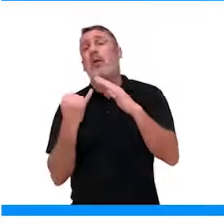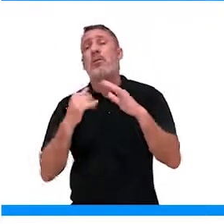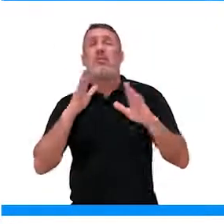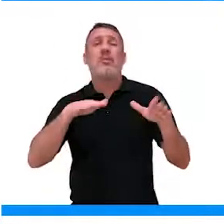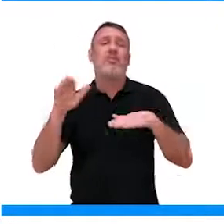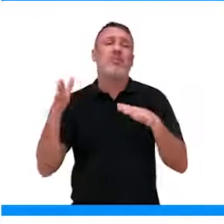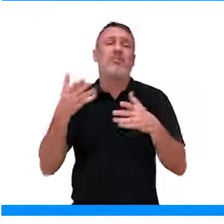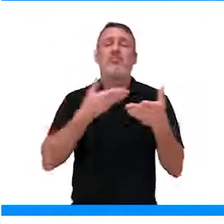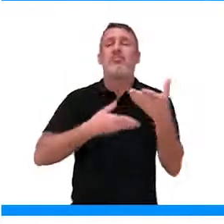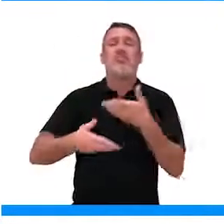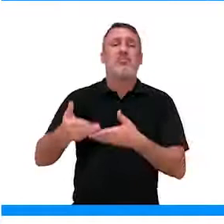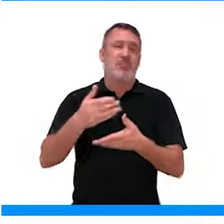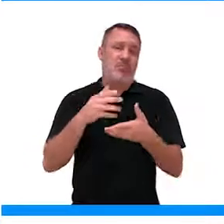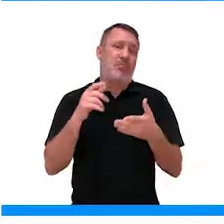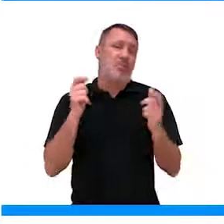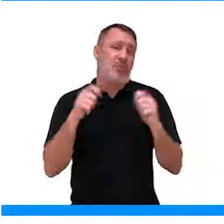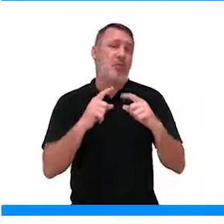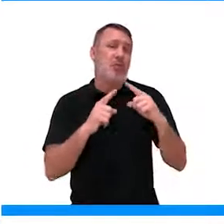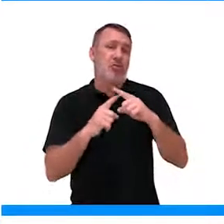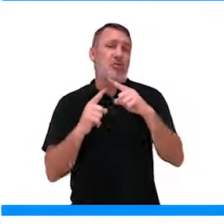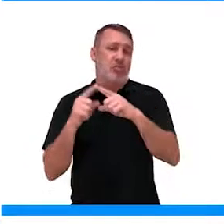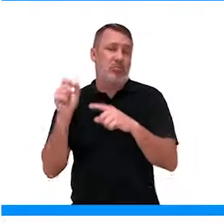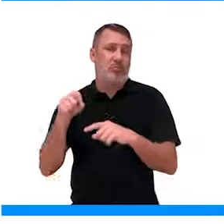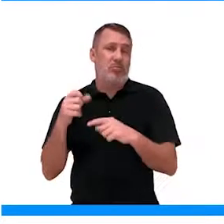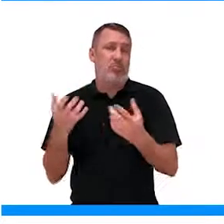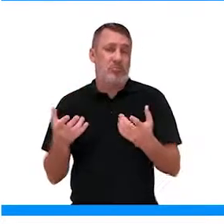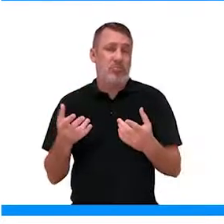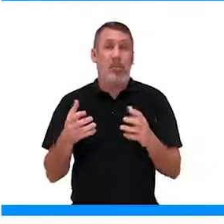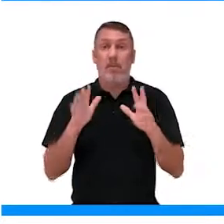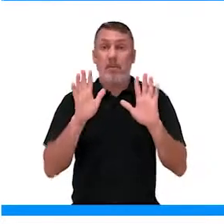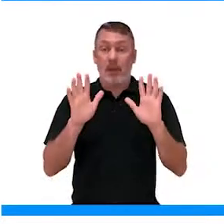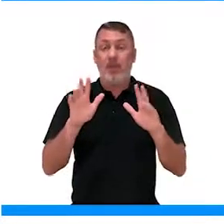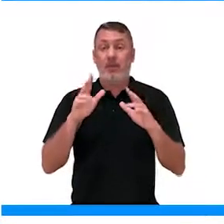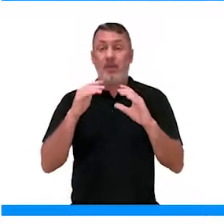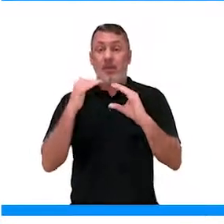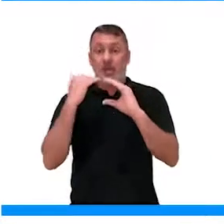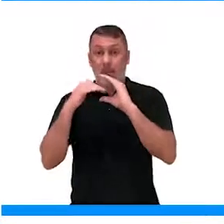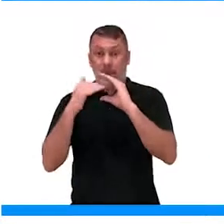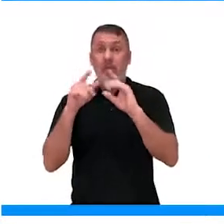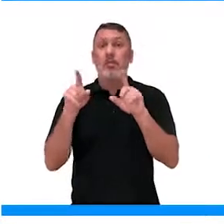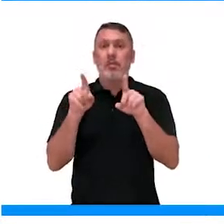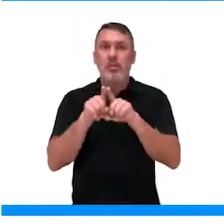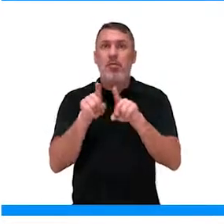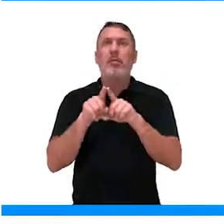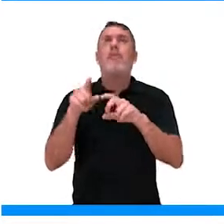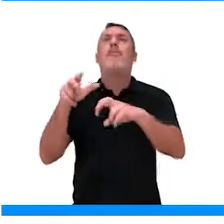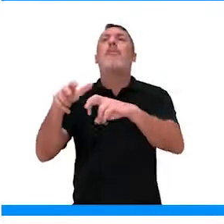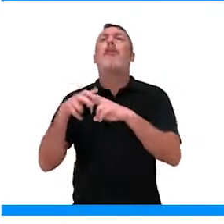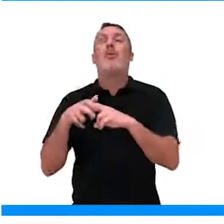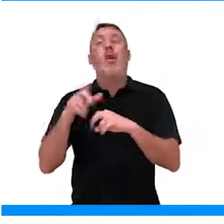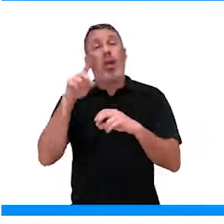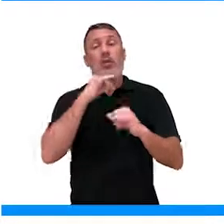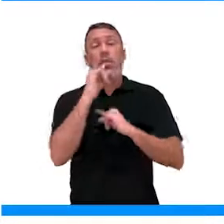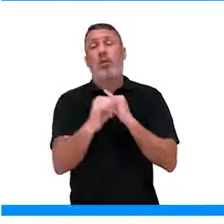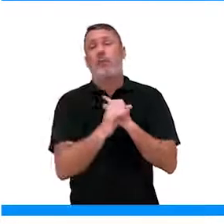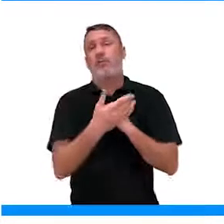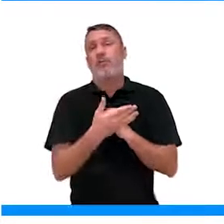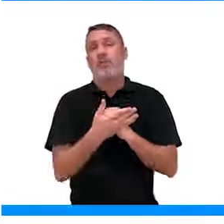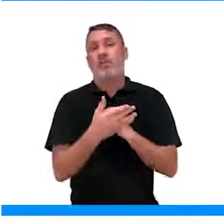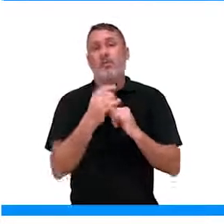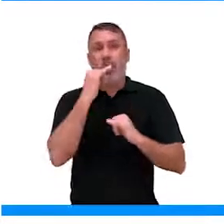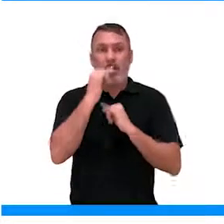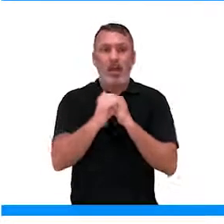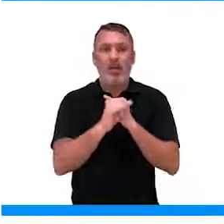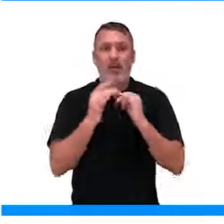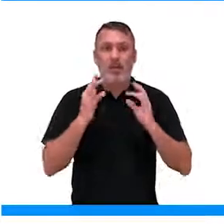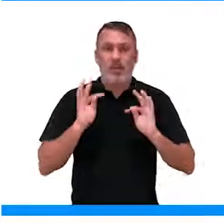coloquial ali entre troca de trabalhos entre colegas, né? Ou qualquer outra atividade. Então, o e-mail ele só veio por causa da